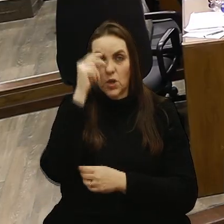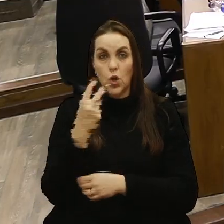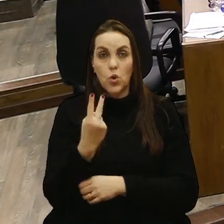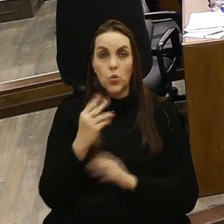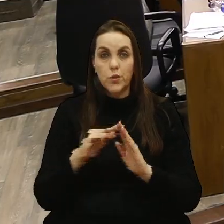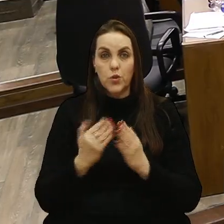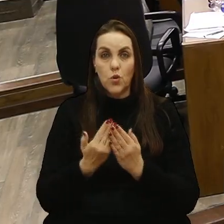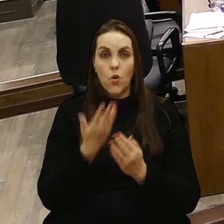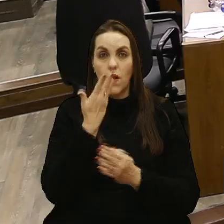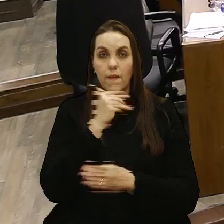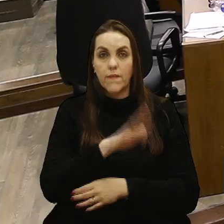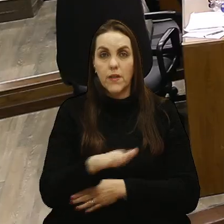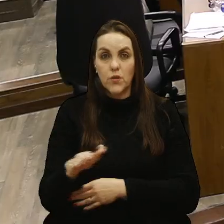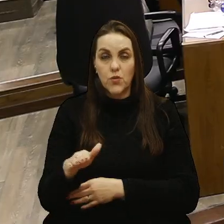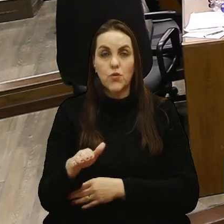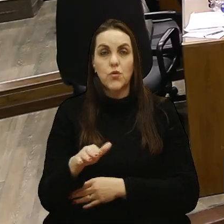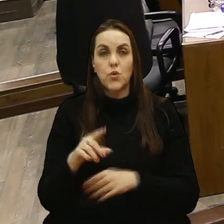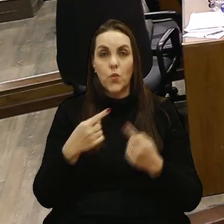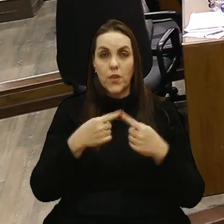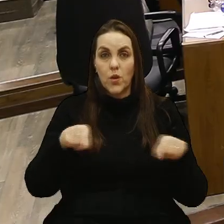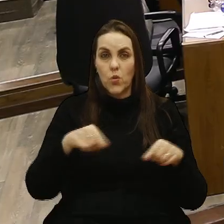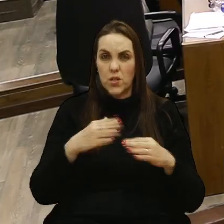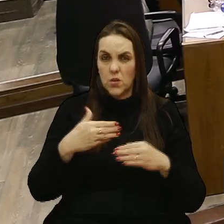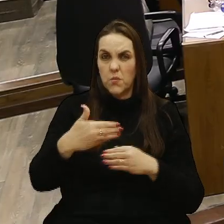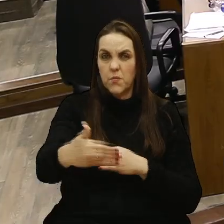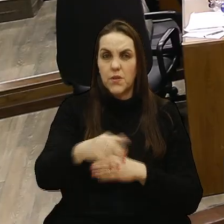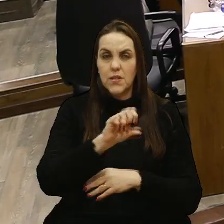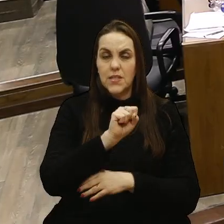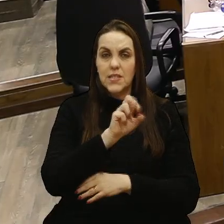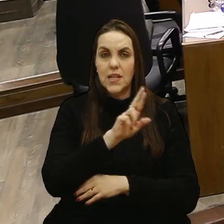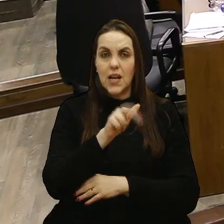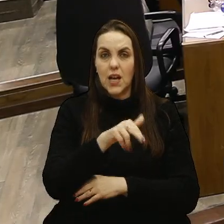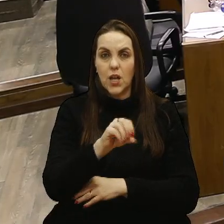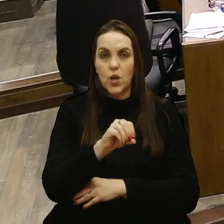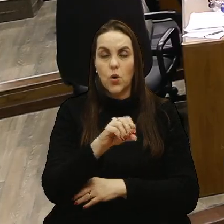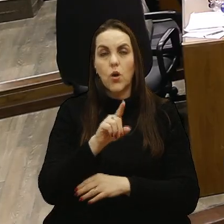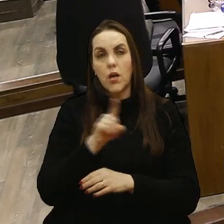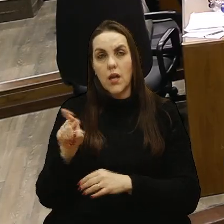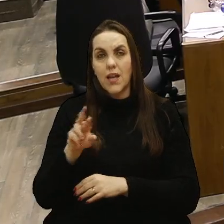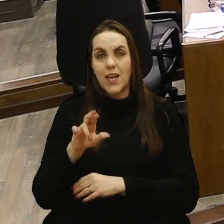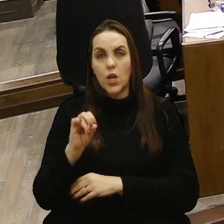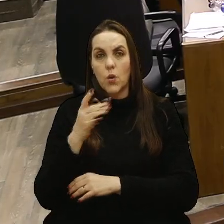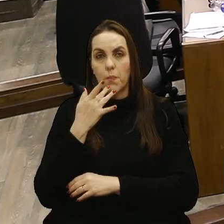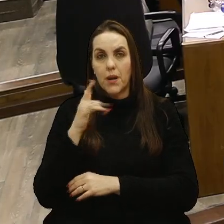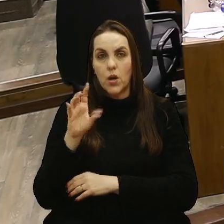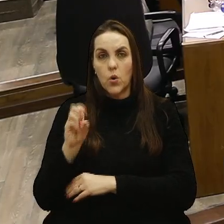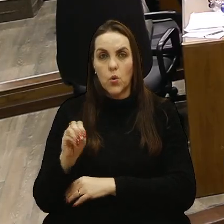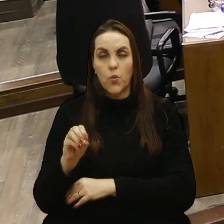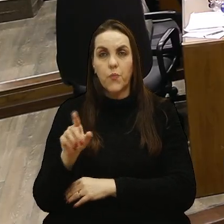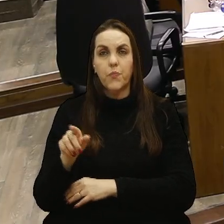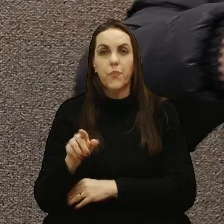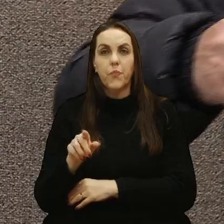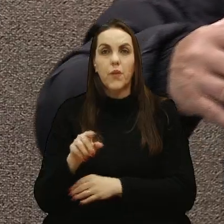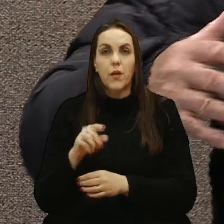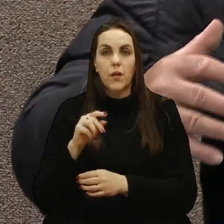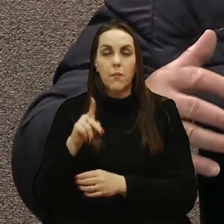vamos inaugurar nos próximos dias, uma no Serrano e uma no Planalto Rio Branco. Nós temos...